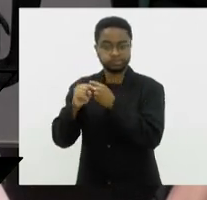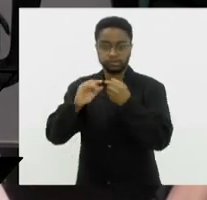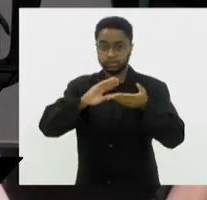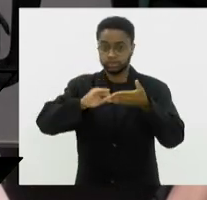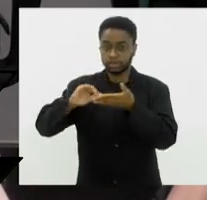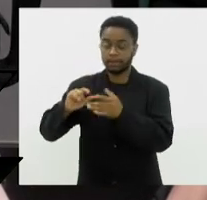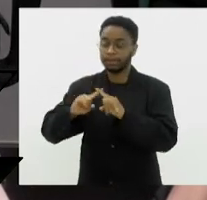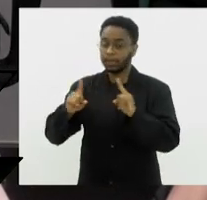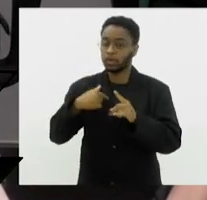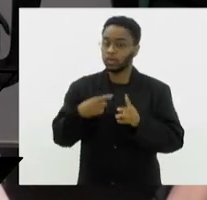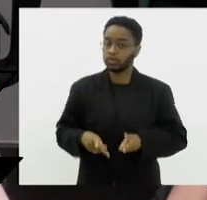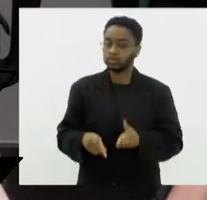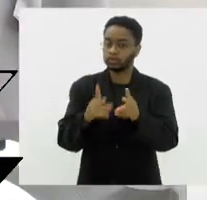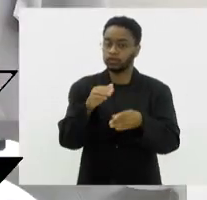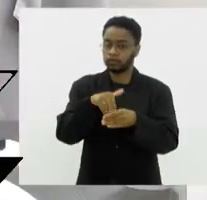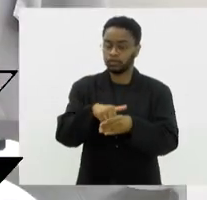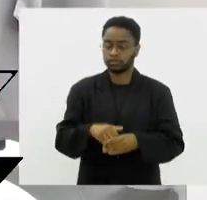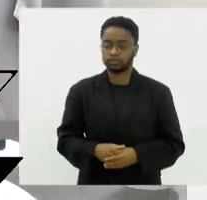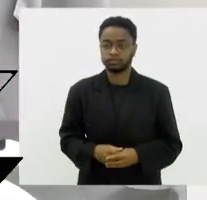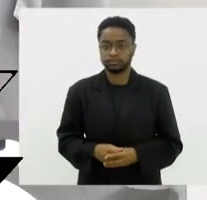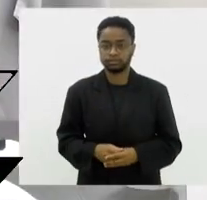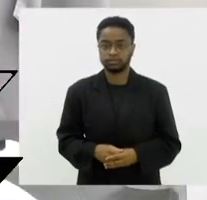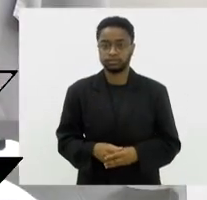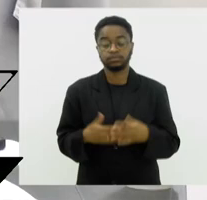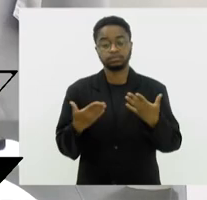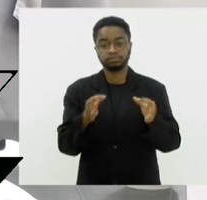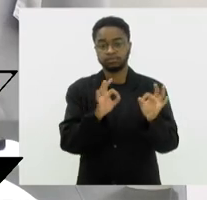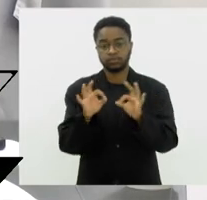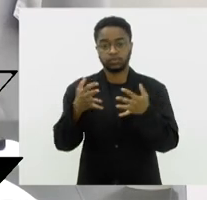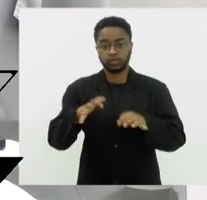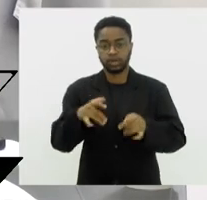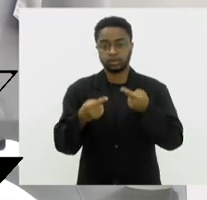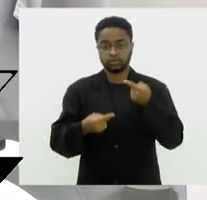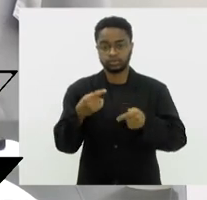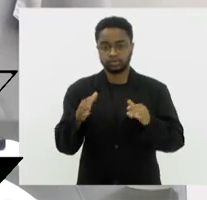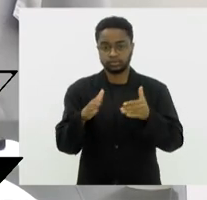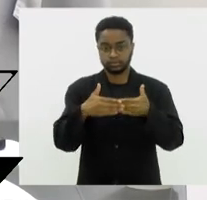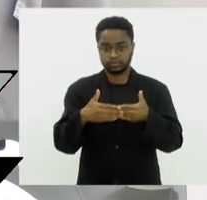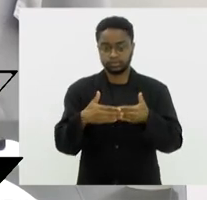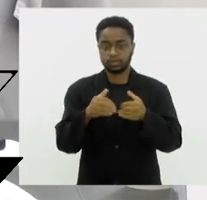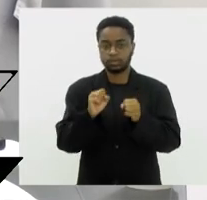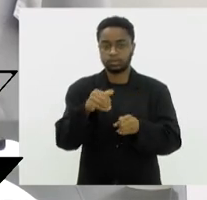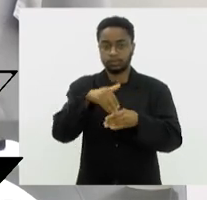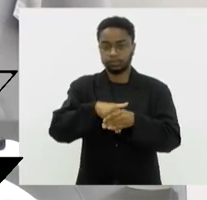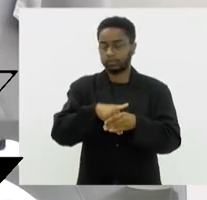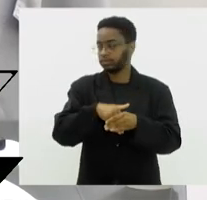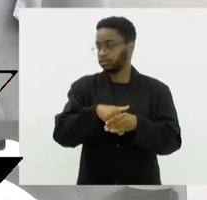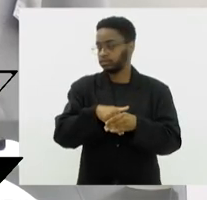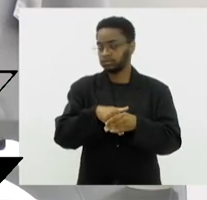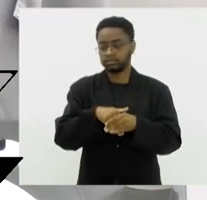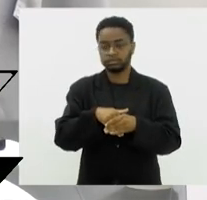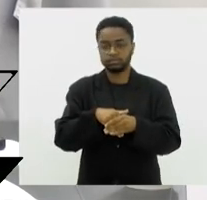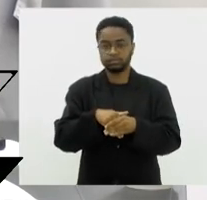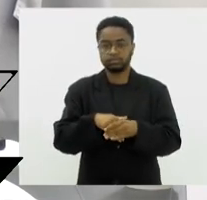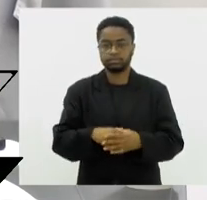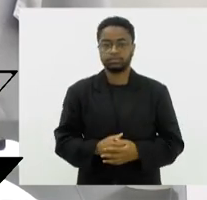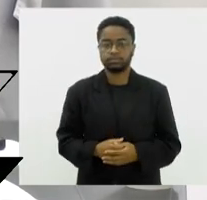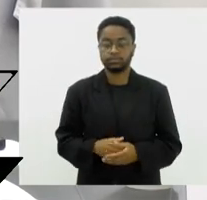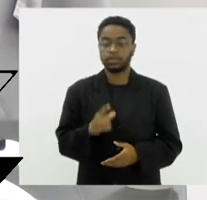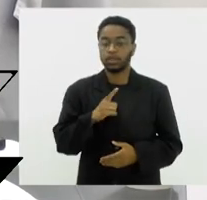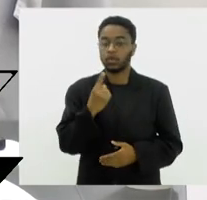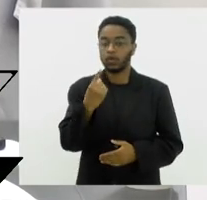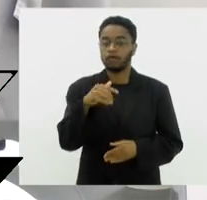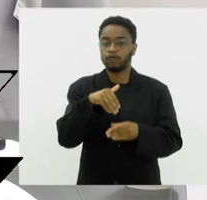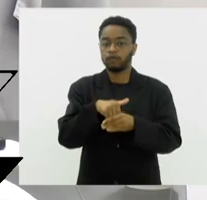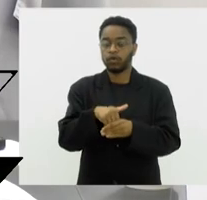mantenho o meu voto. Perfeito. Então, não havendo que queira discutir, encerrada a discussão em votação. Há um voto